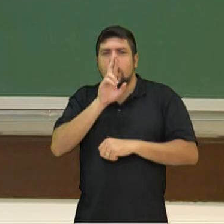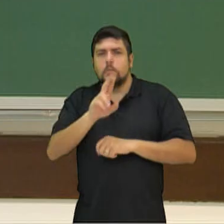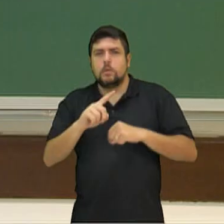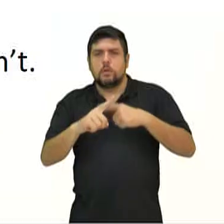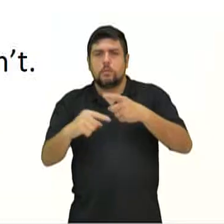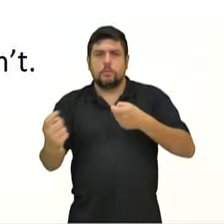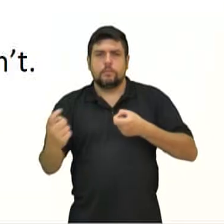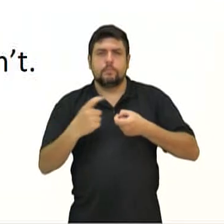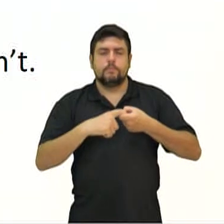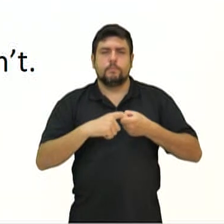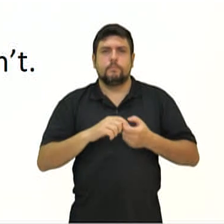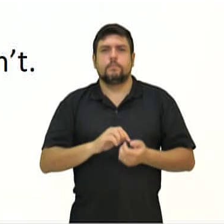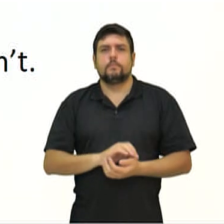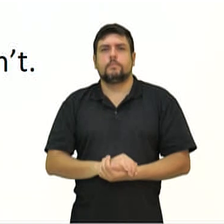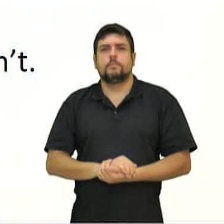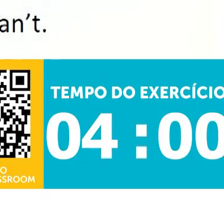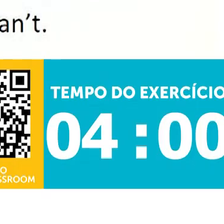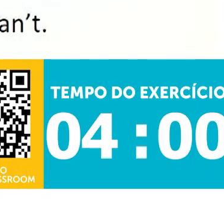já conversa.